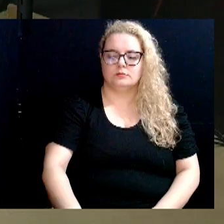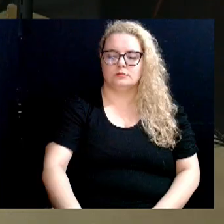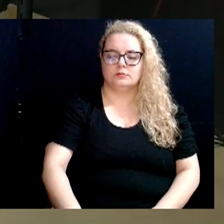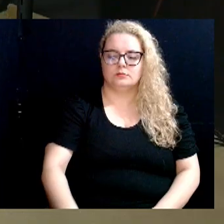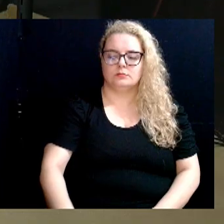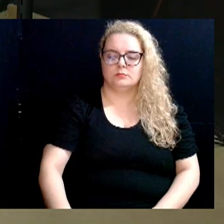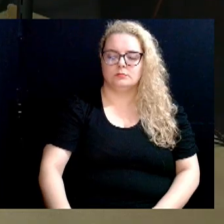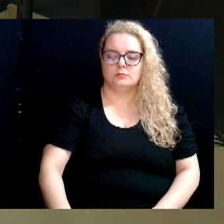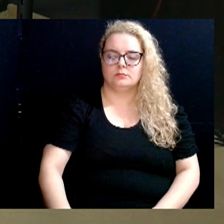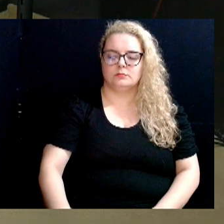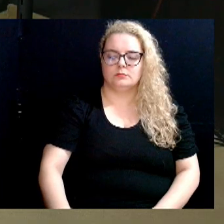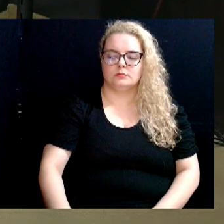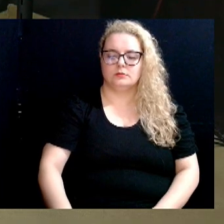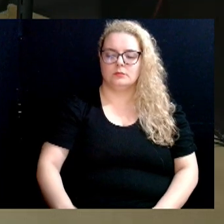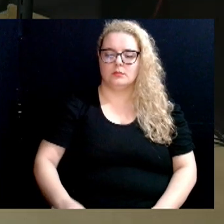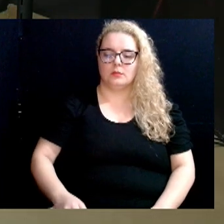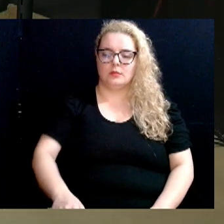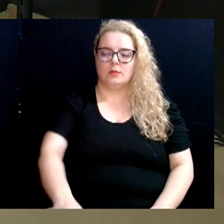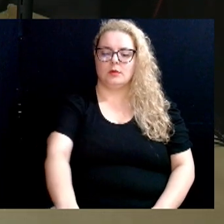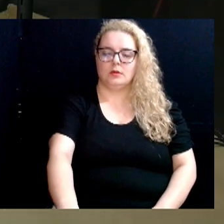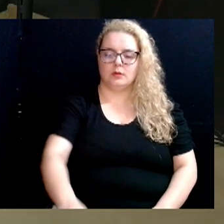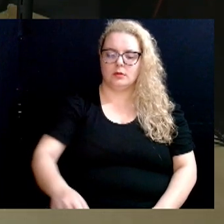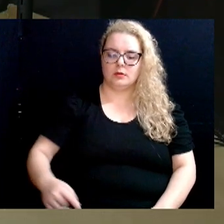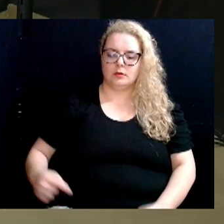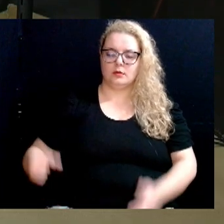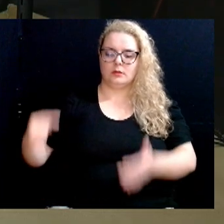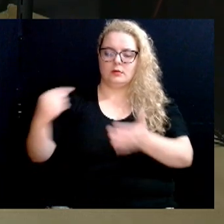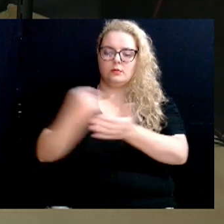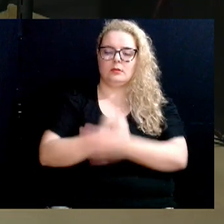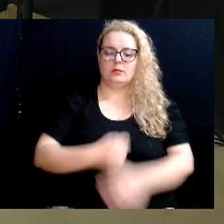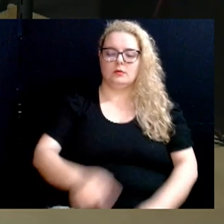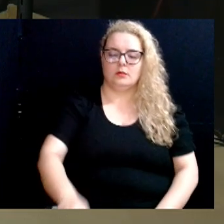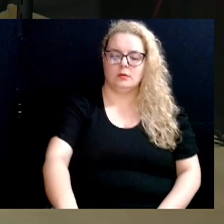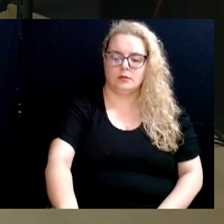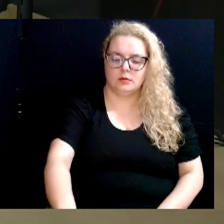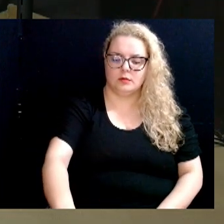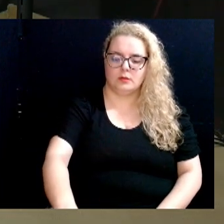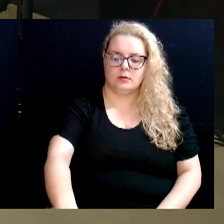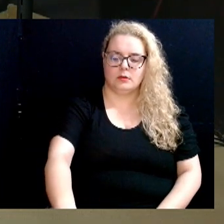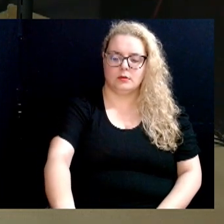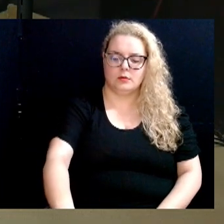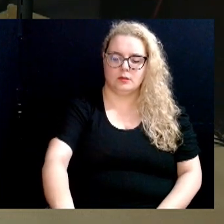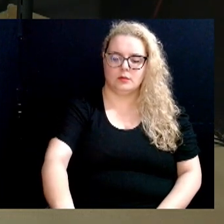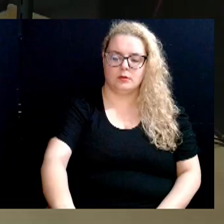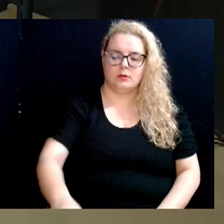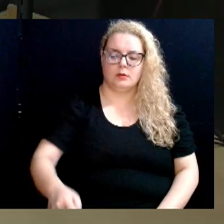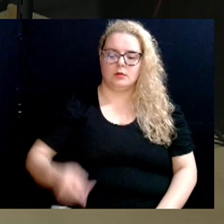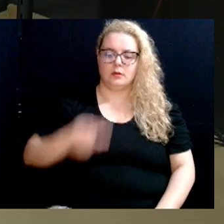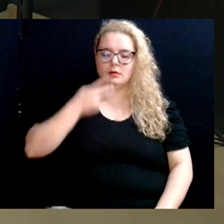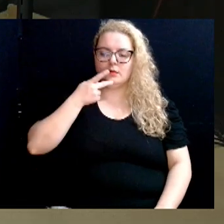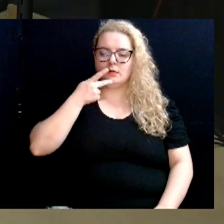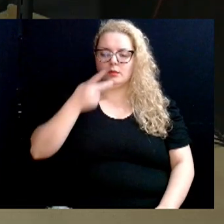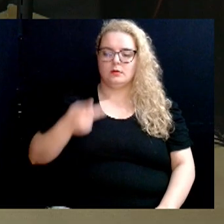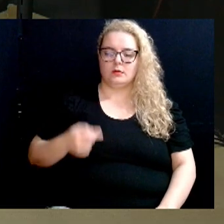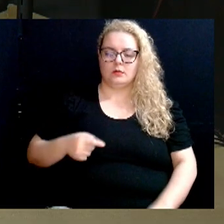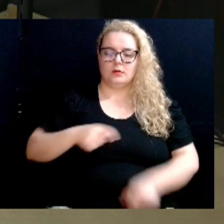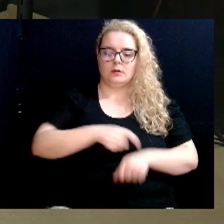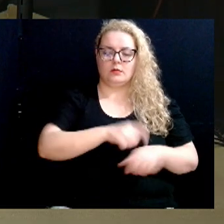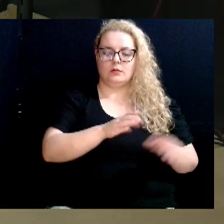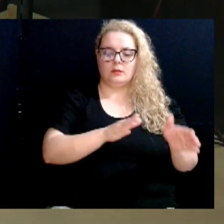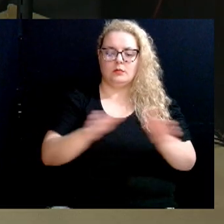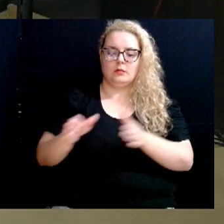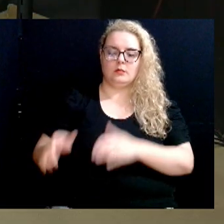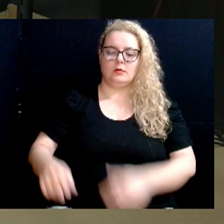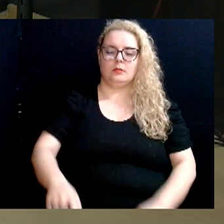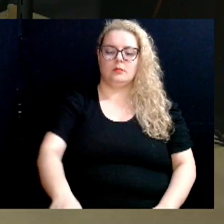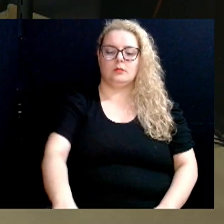Luciana Martins, do Jardim Guanabara. Obrigada por estar com a gente. Ela diz o seguinte: tem fases em que o casal está bem, mas parece funcionar